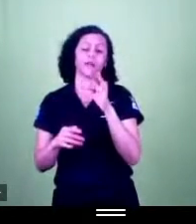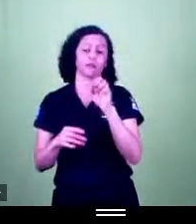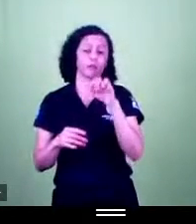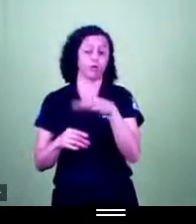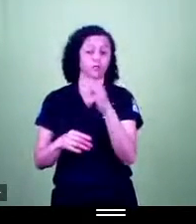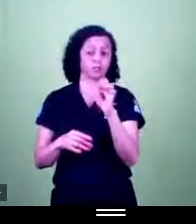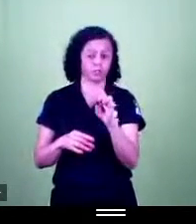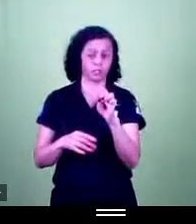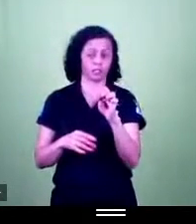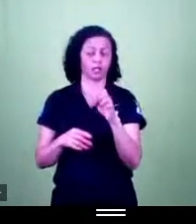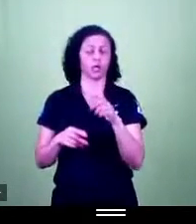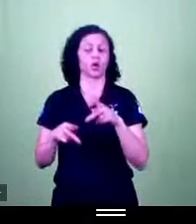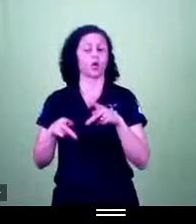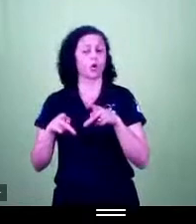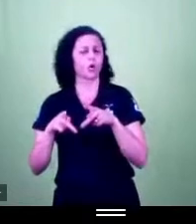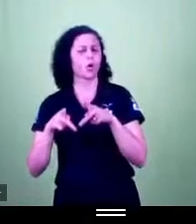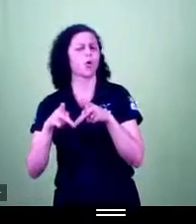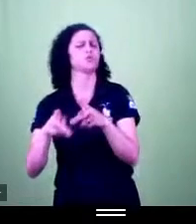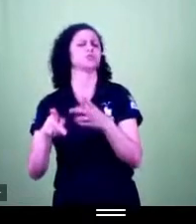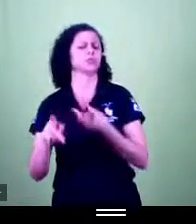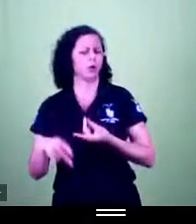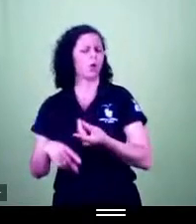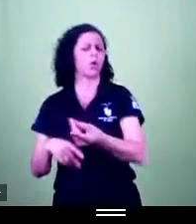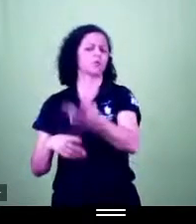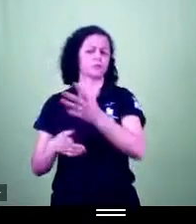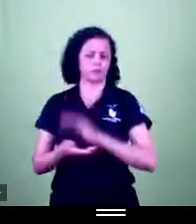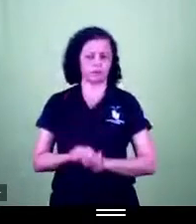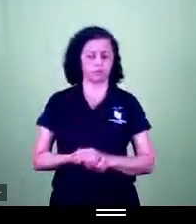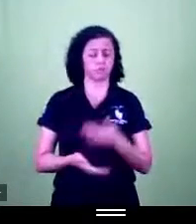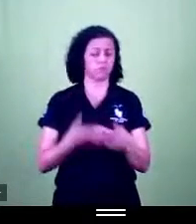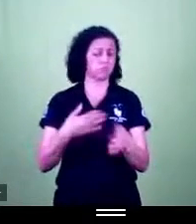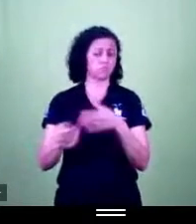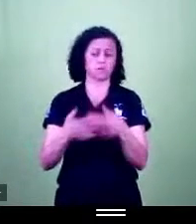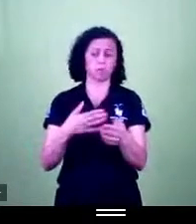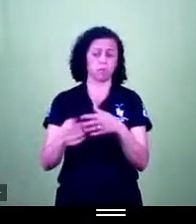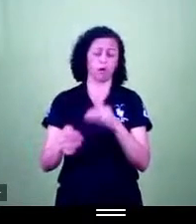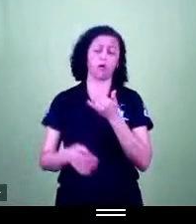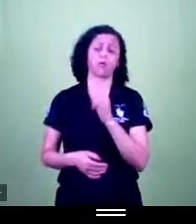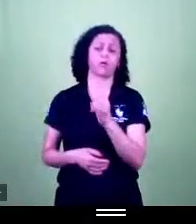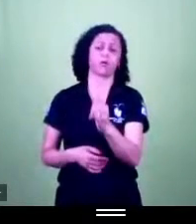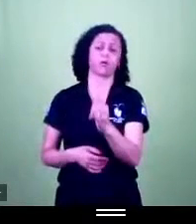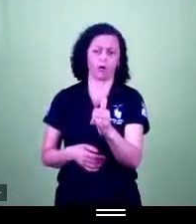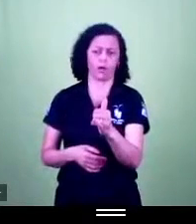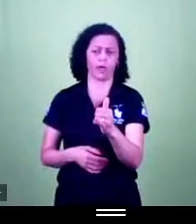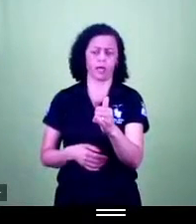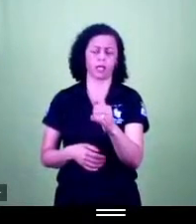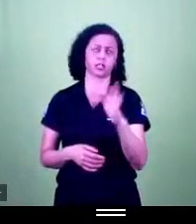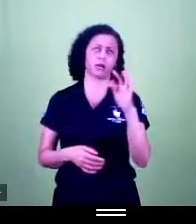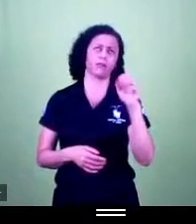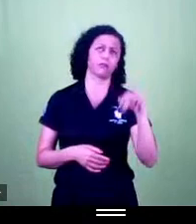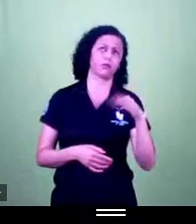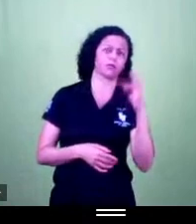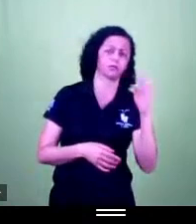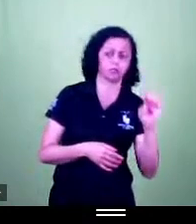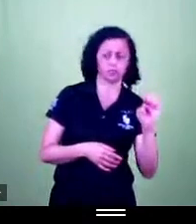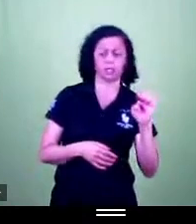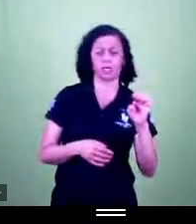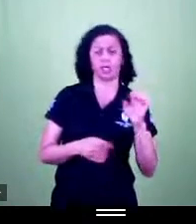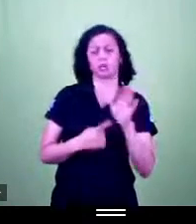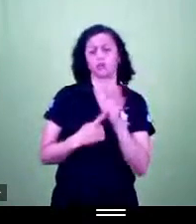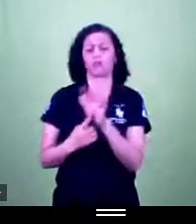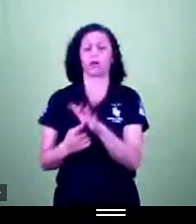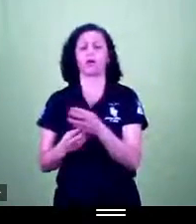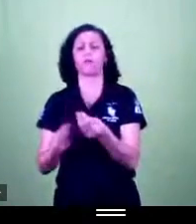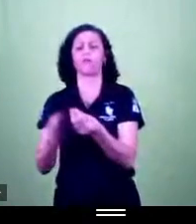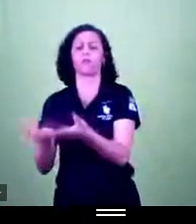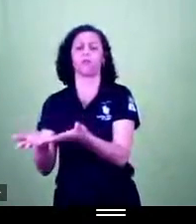Por que constante, pessoal? Porque, olha só, não importa a corrente que a fonte de tensão vai entregar para a carga, né? Então,